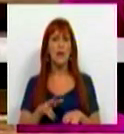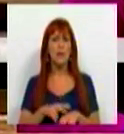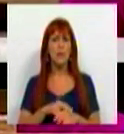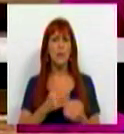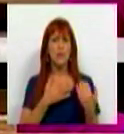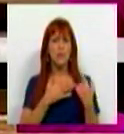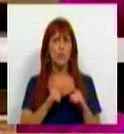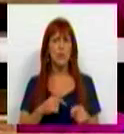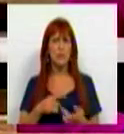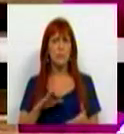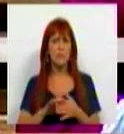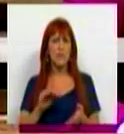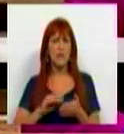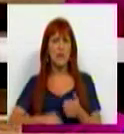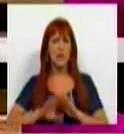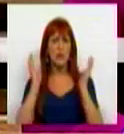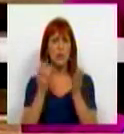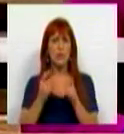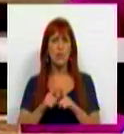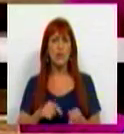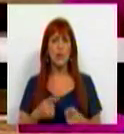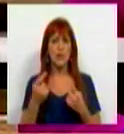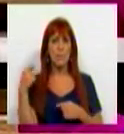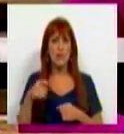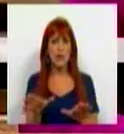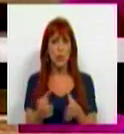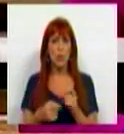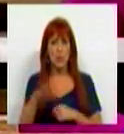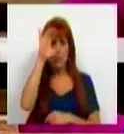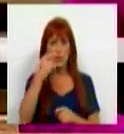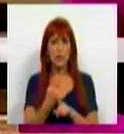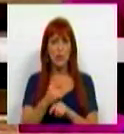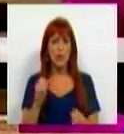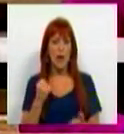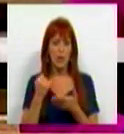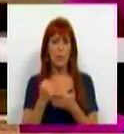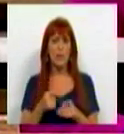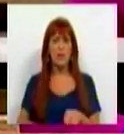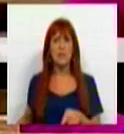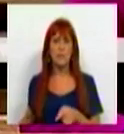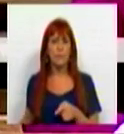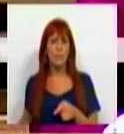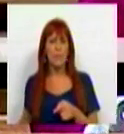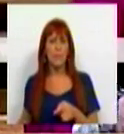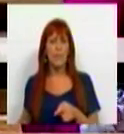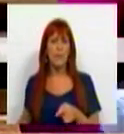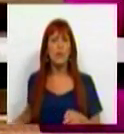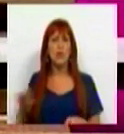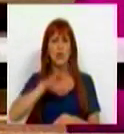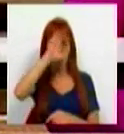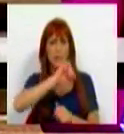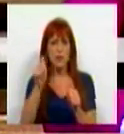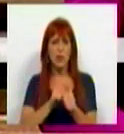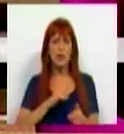tutela ou superintendência da Secretaria-Geral da Presidência do Conselho de Ministros, um serviço partilhado que apoia ainda os senhores ministros adjuntos, o